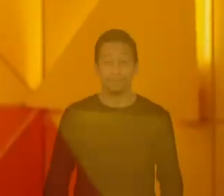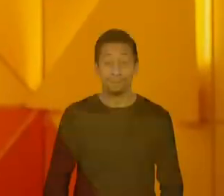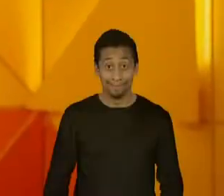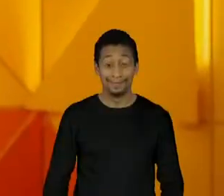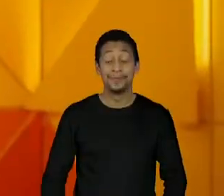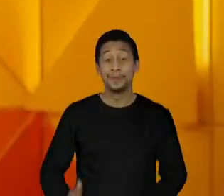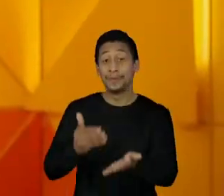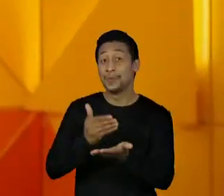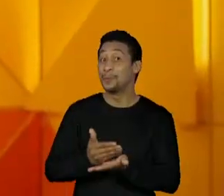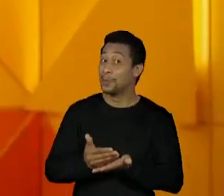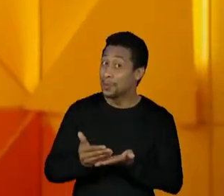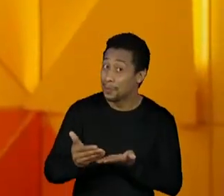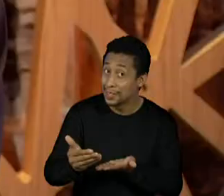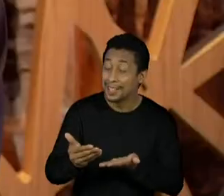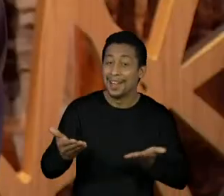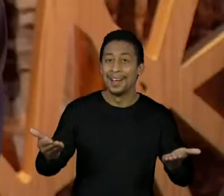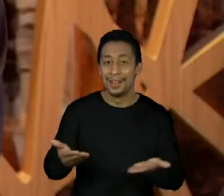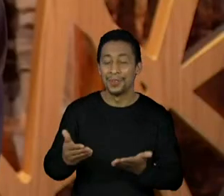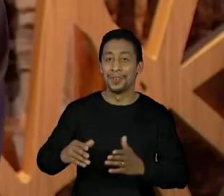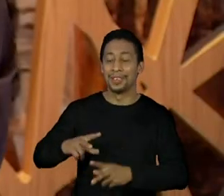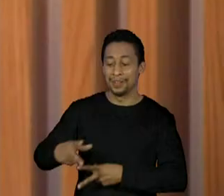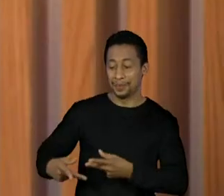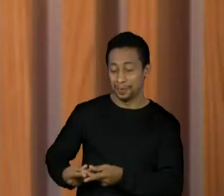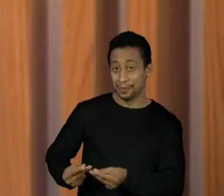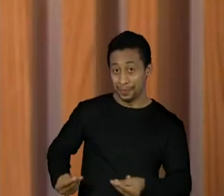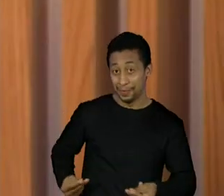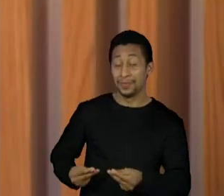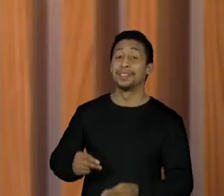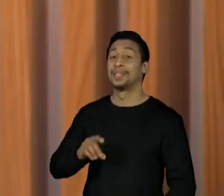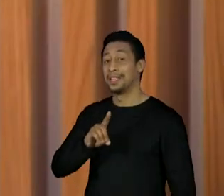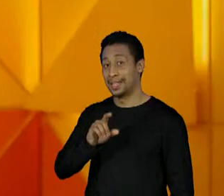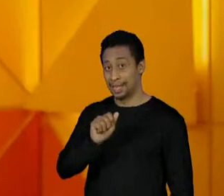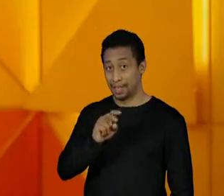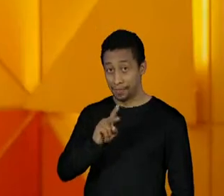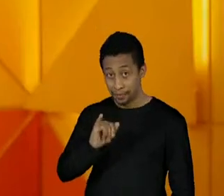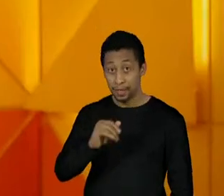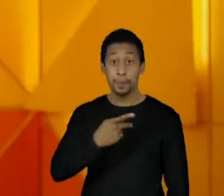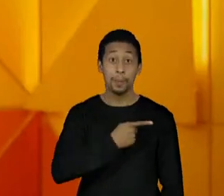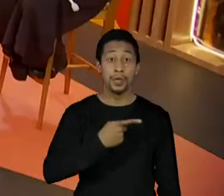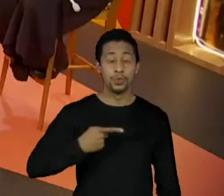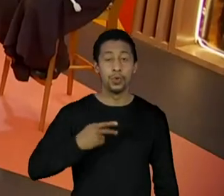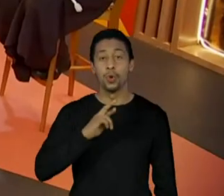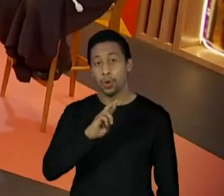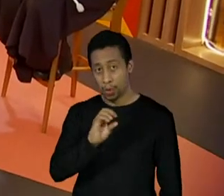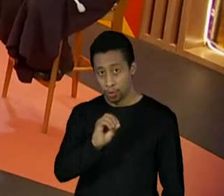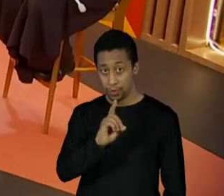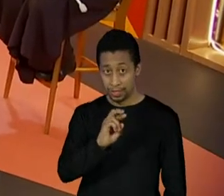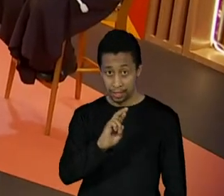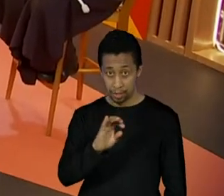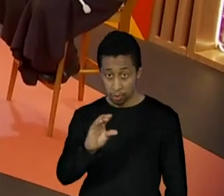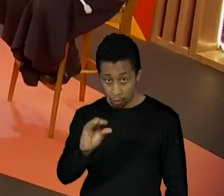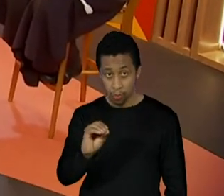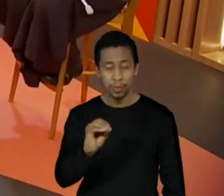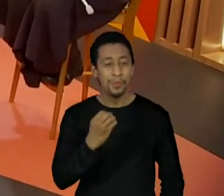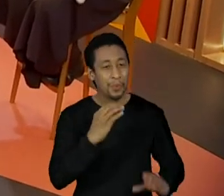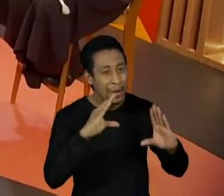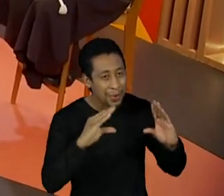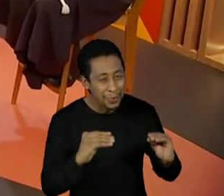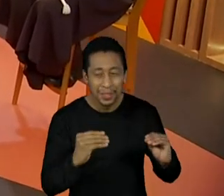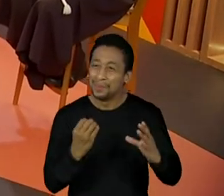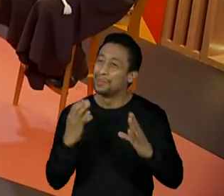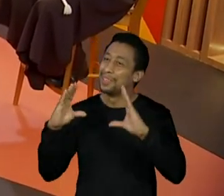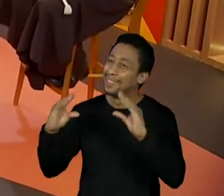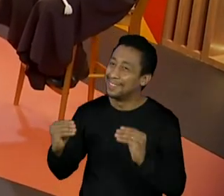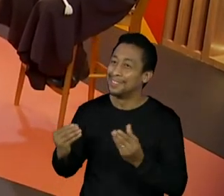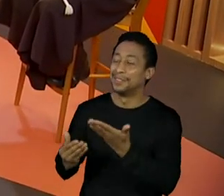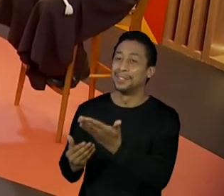Nós vamos começar esse bloco com o Frei Davi e o pastor Rodrigo. Boa noite, Frei Davi. Boa noite a todos vocês. Boa noite, é um